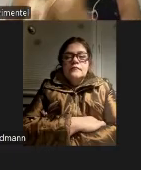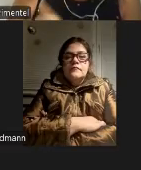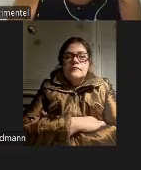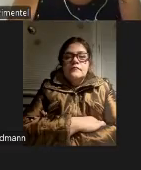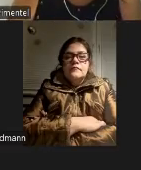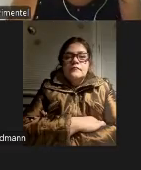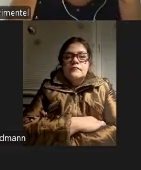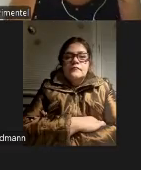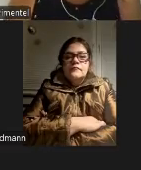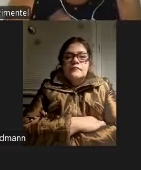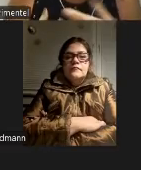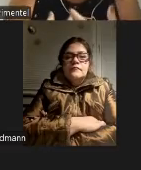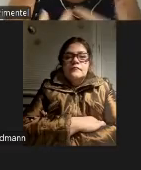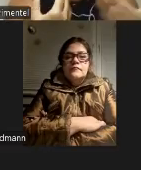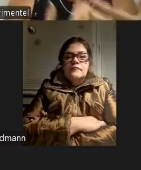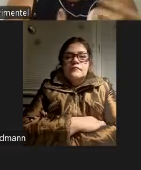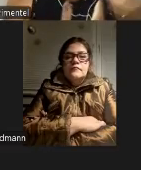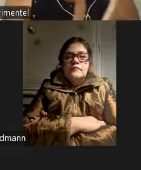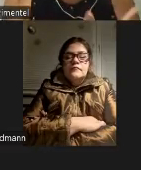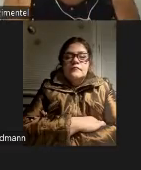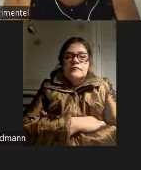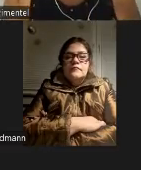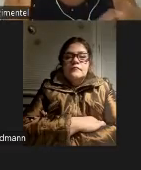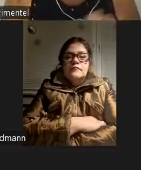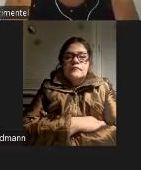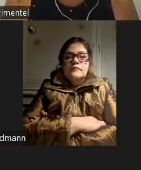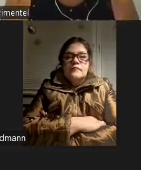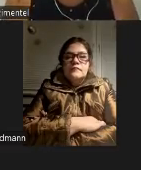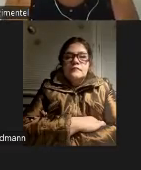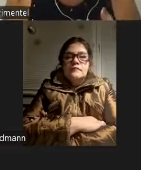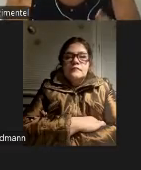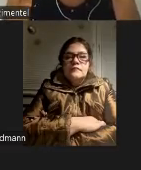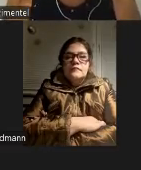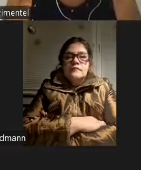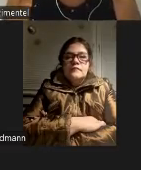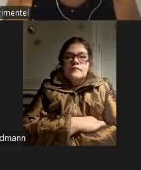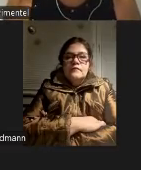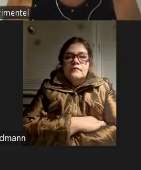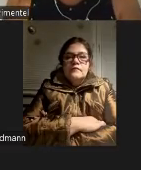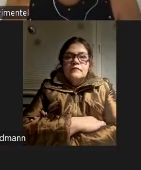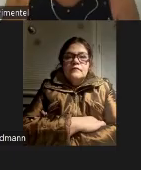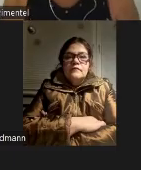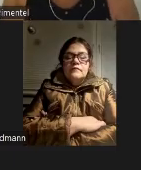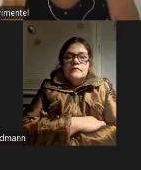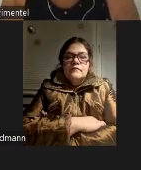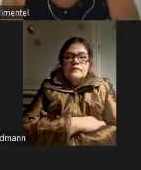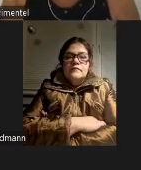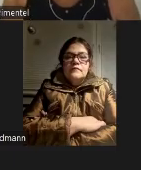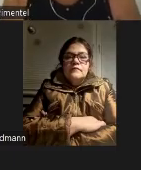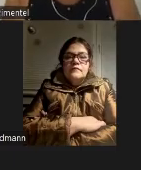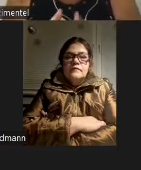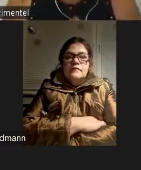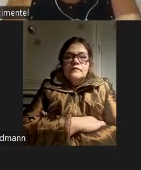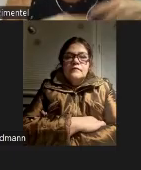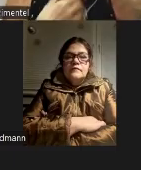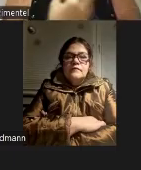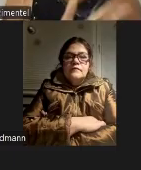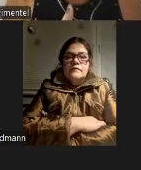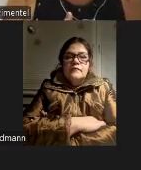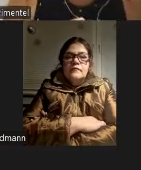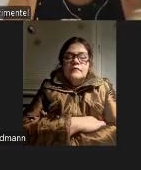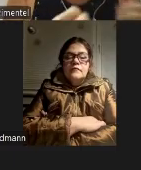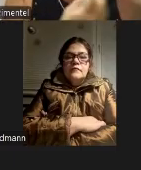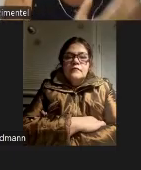da casa e se voltava a dormir. Então, era uma característica da espécie humana um sono bifásico, né? Até que